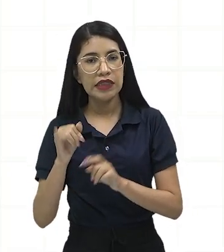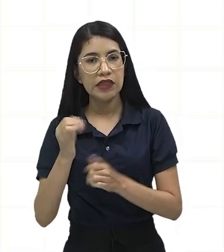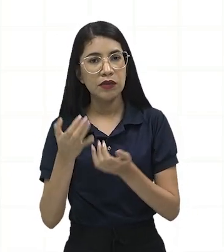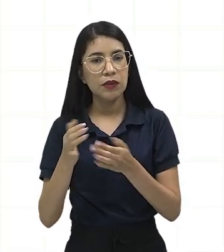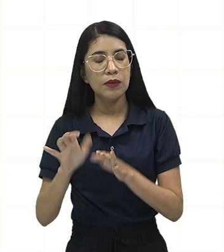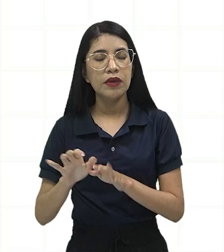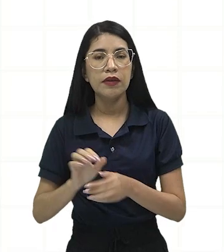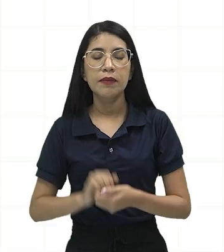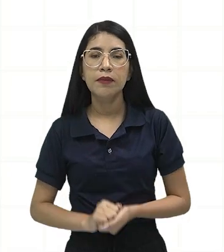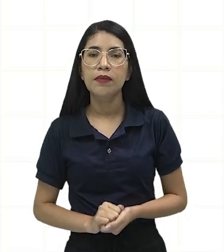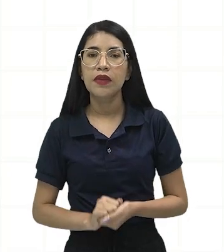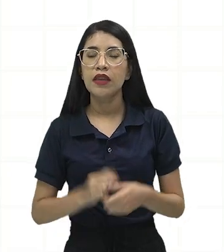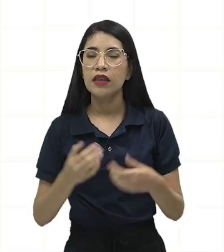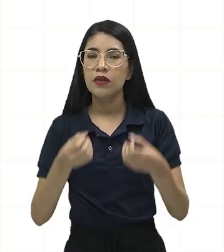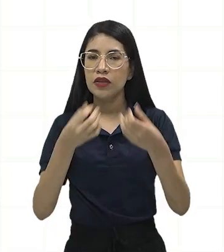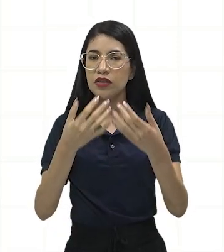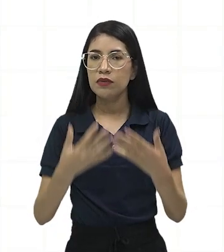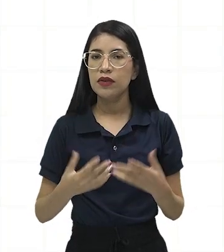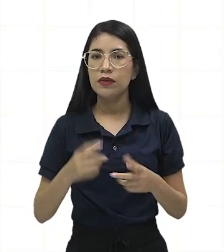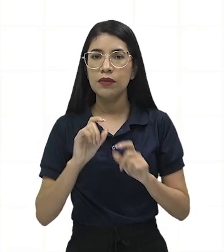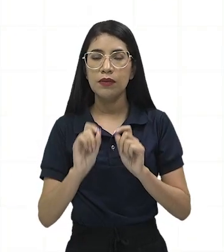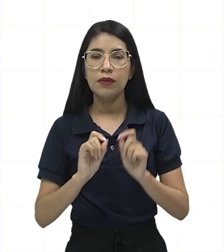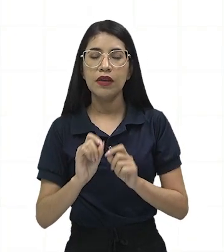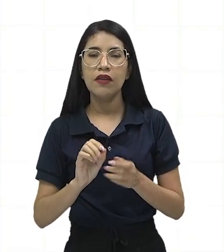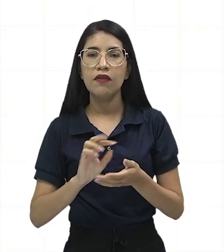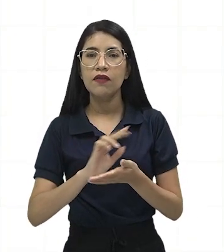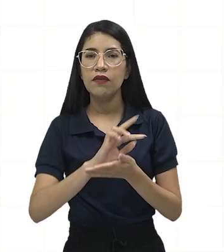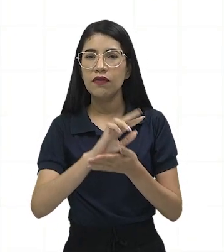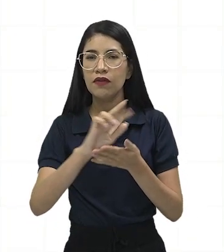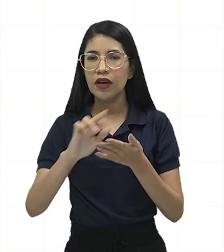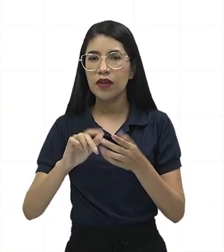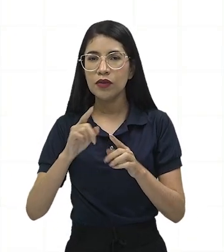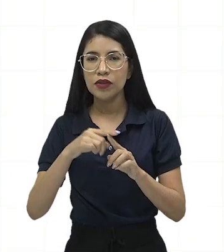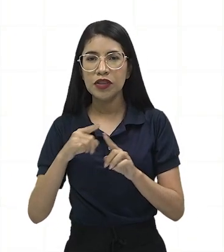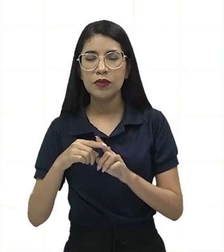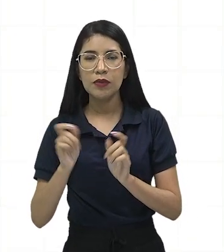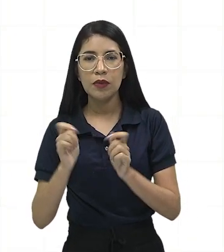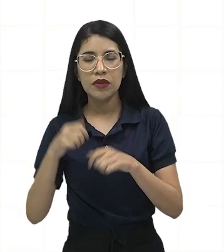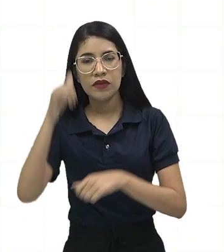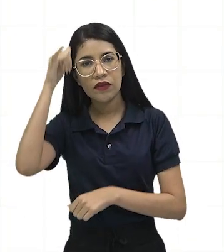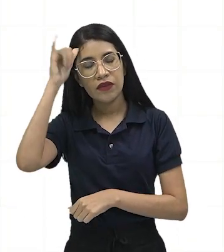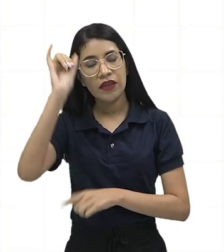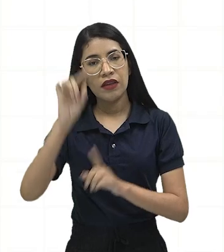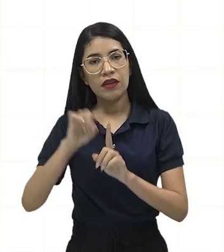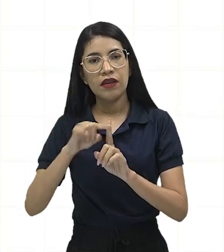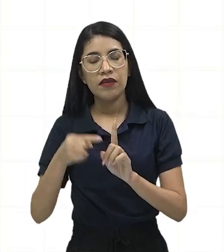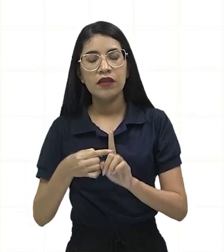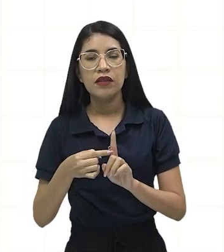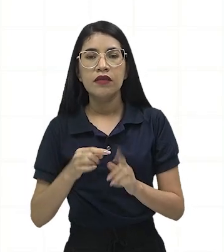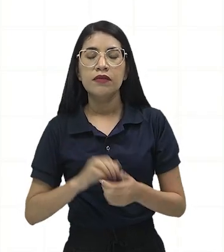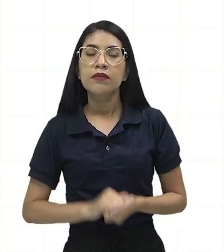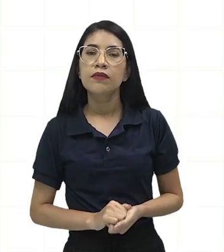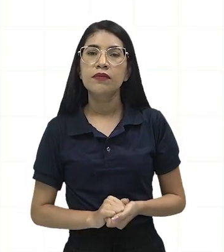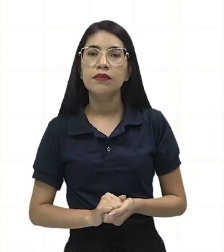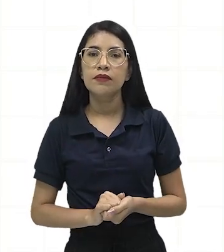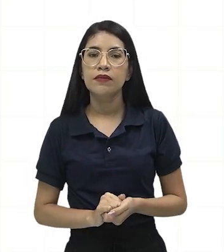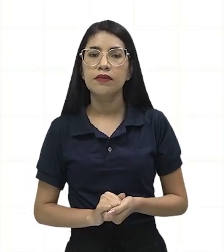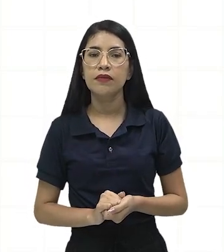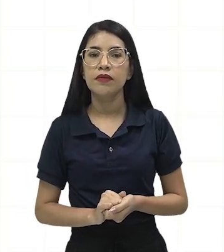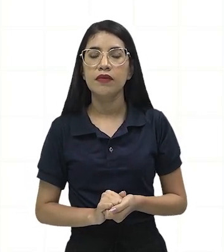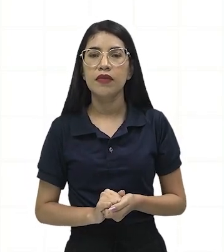E aí que a gente falou um pouquinho sobre a diversidade de métodos contraceptivos. Os métodos contraceptivos